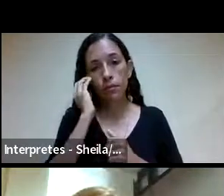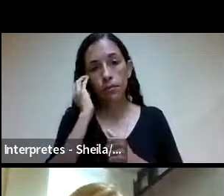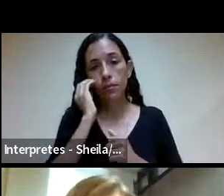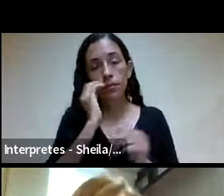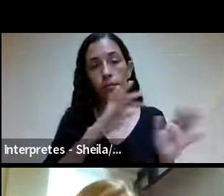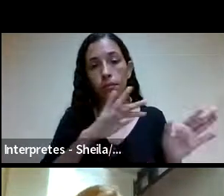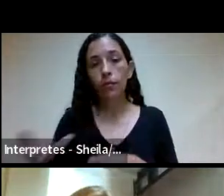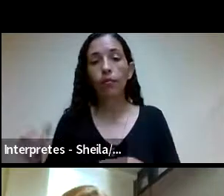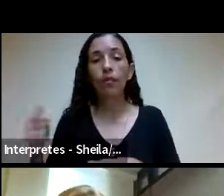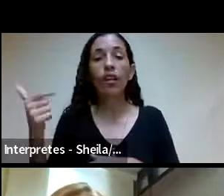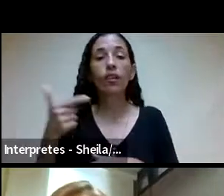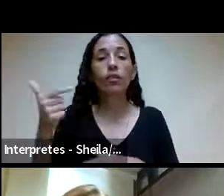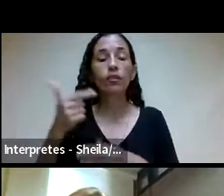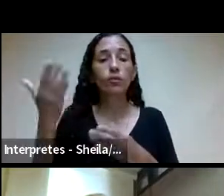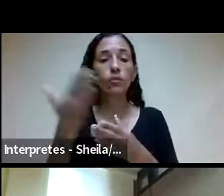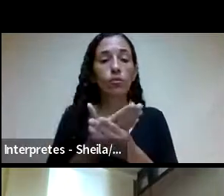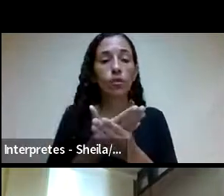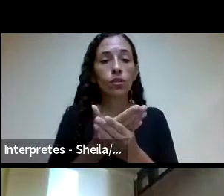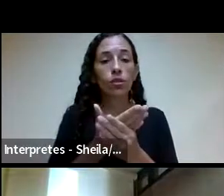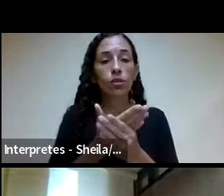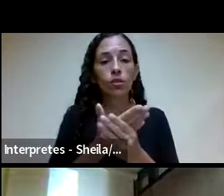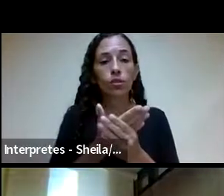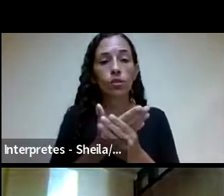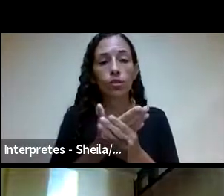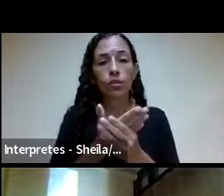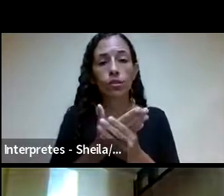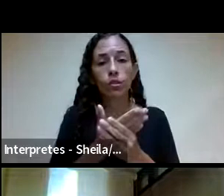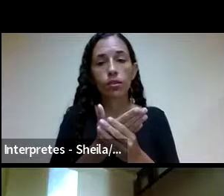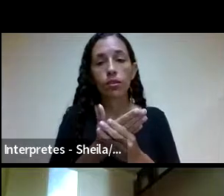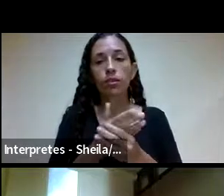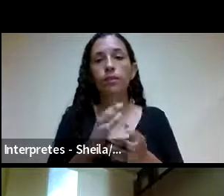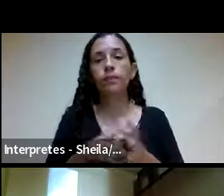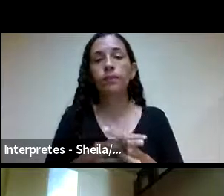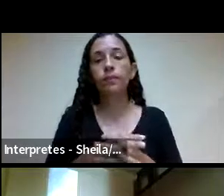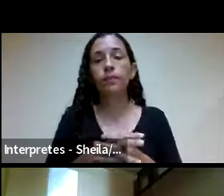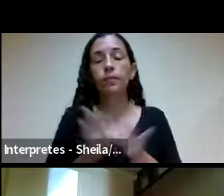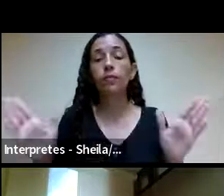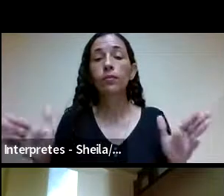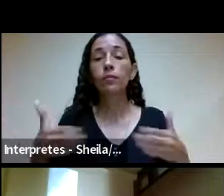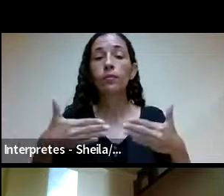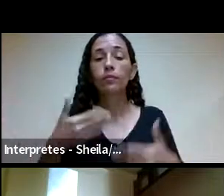segundo processo da tarde é uma petição civil de número